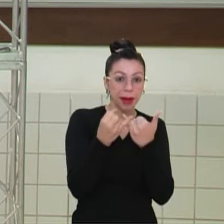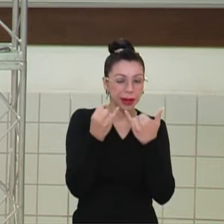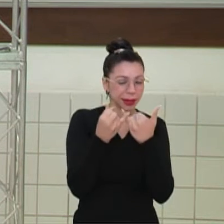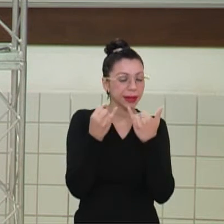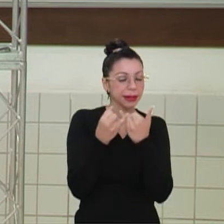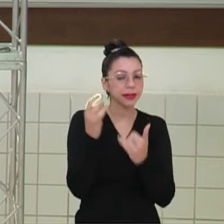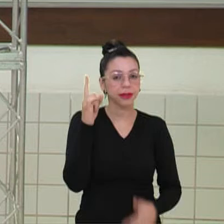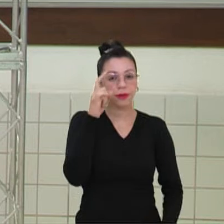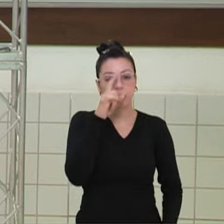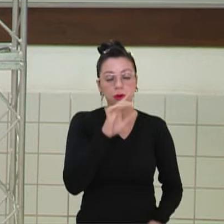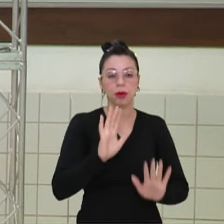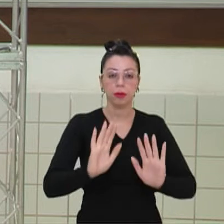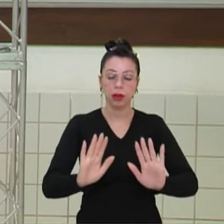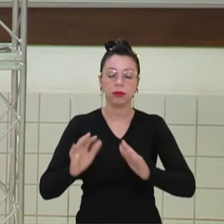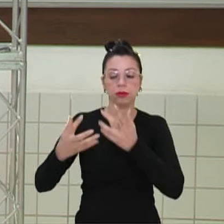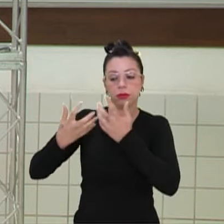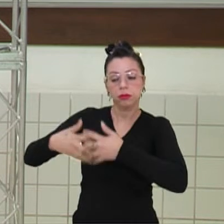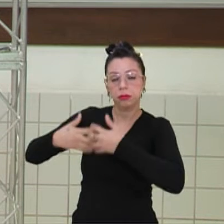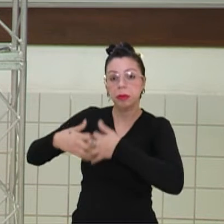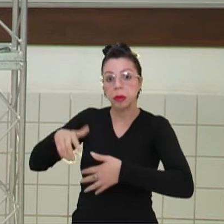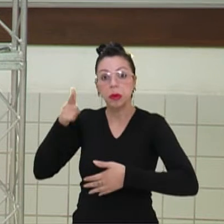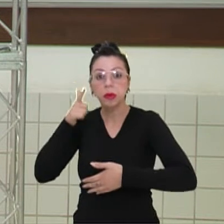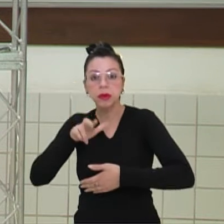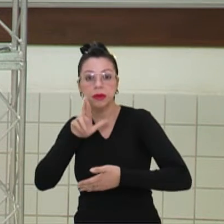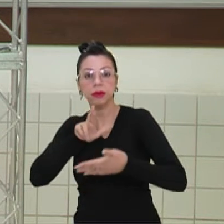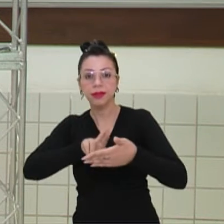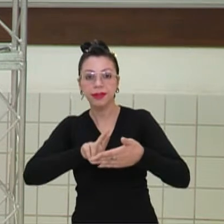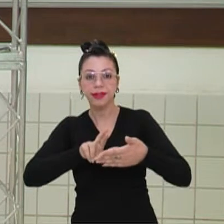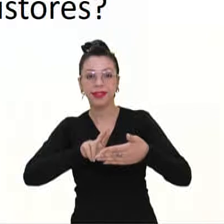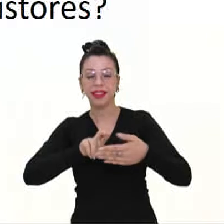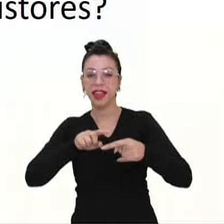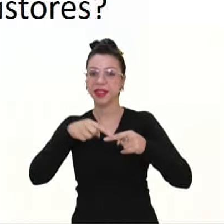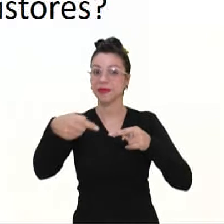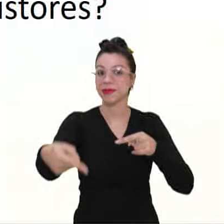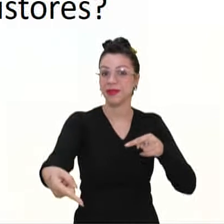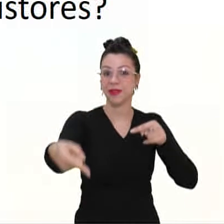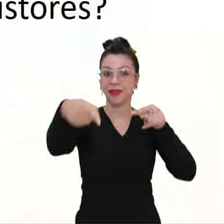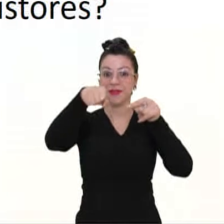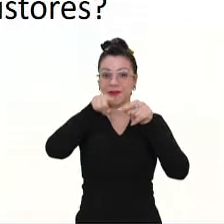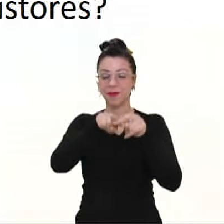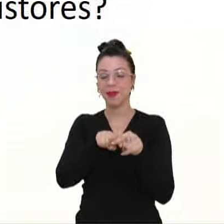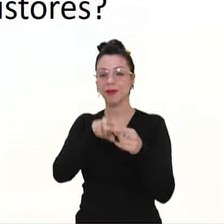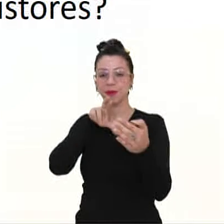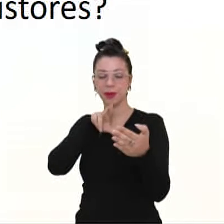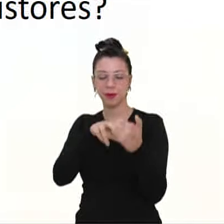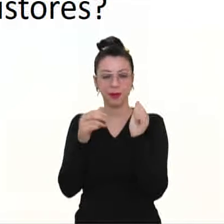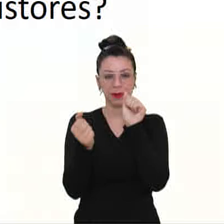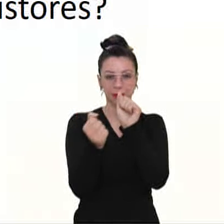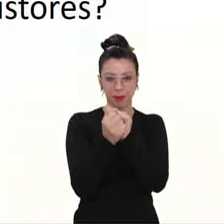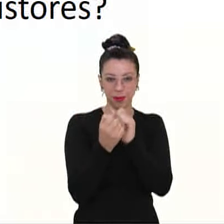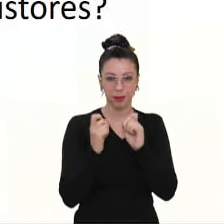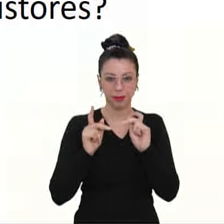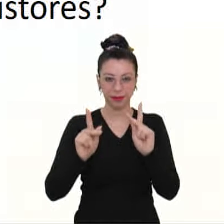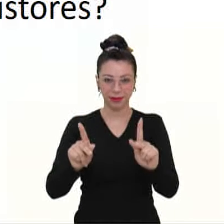Mas eu acho que se você pensar um pouquinho, você vai conseguir. E daqui a pouco eu volto para a gente resolver junto, tá bom?